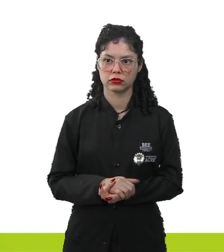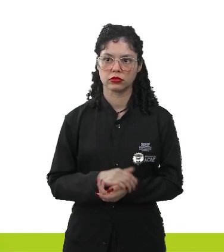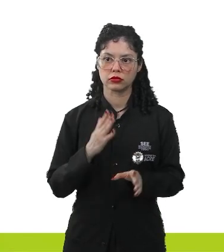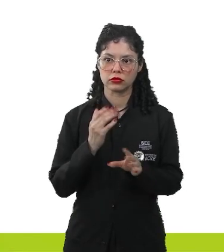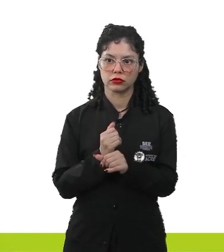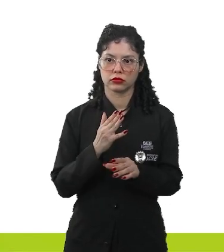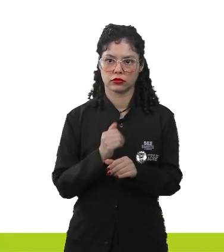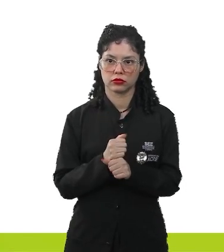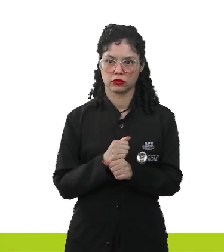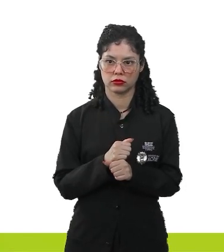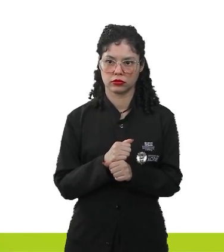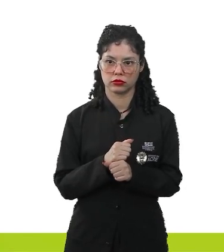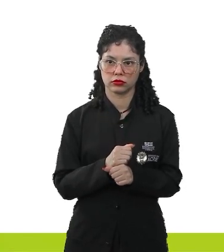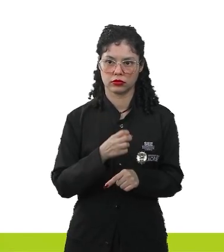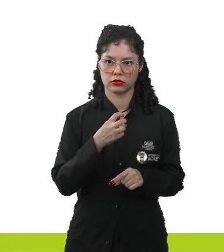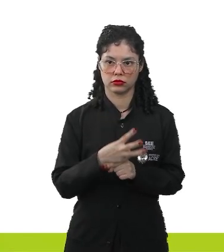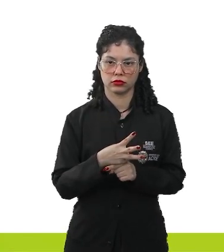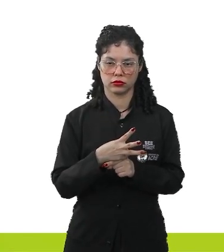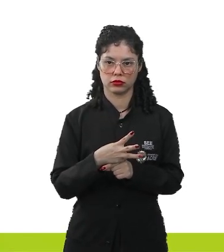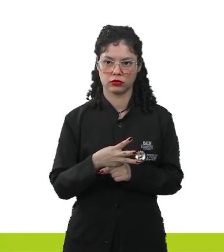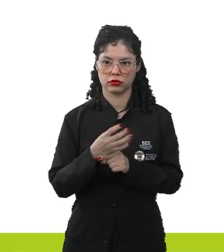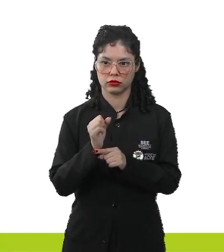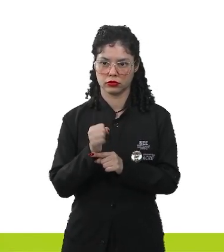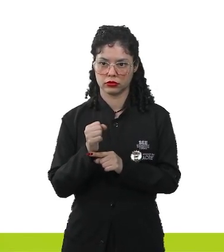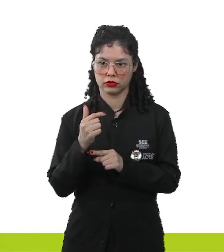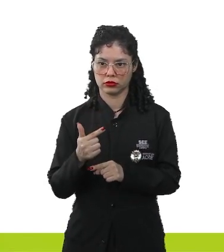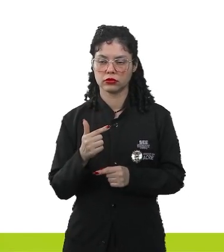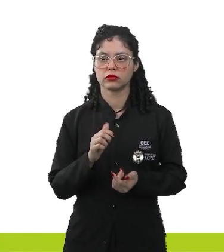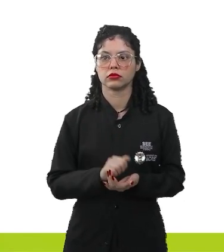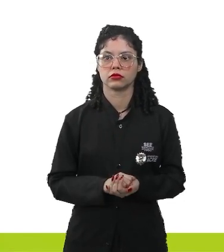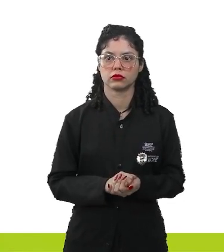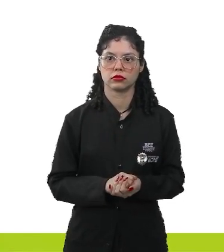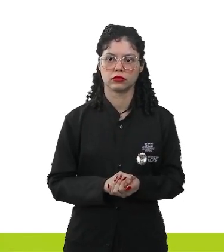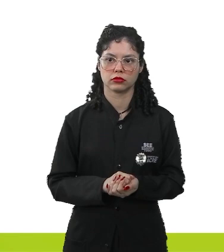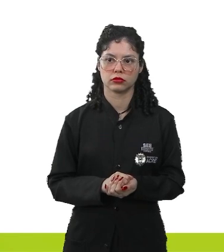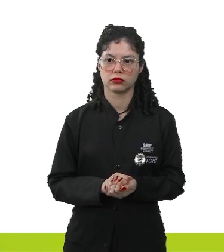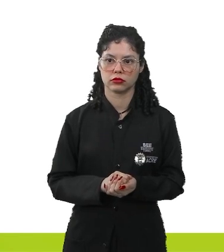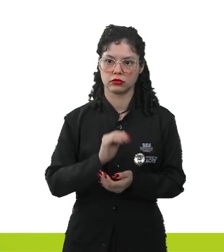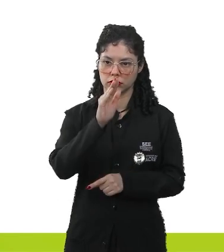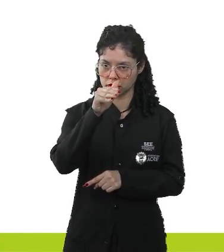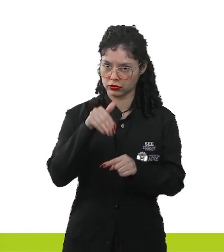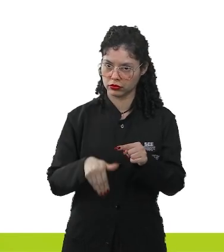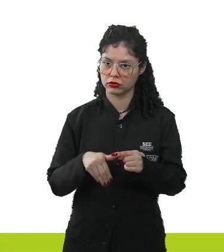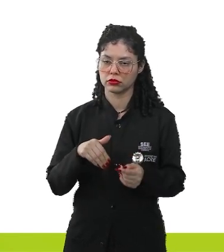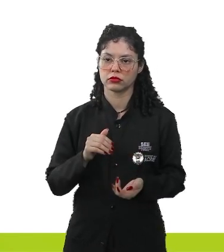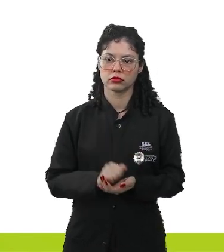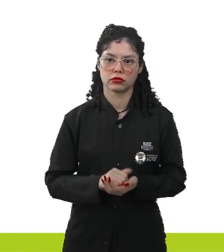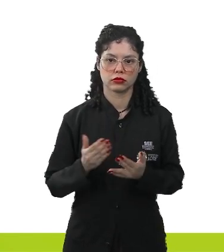mais 382, porque é só meia hora, ó, então é a metade.